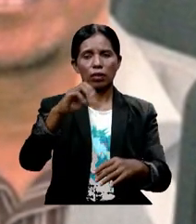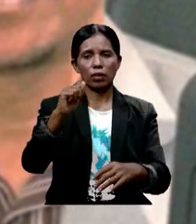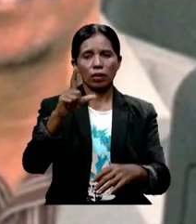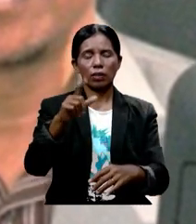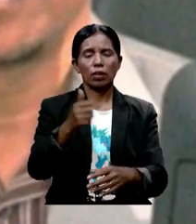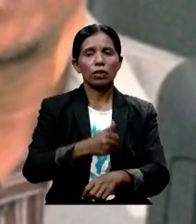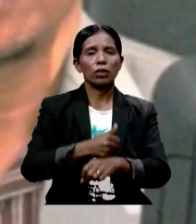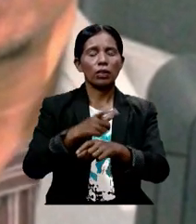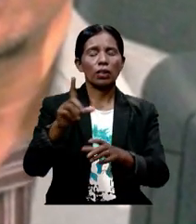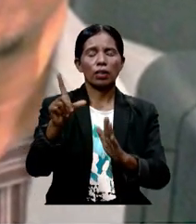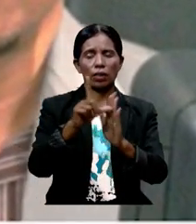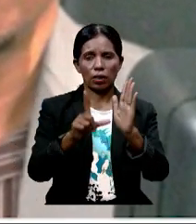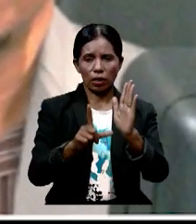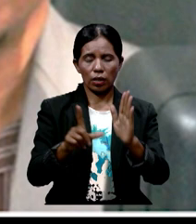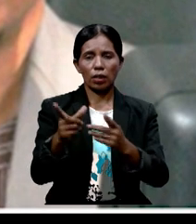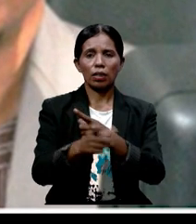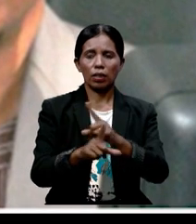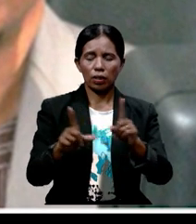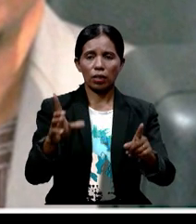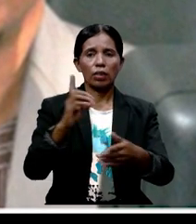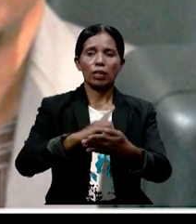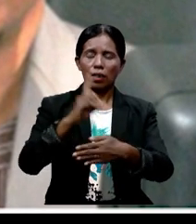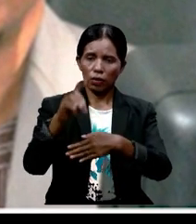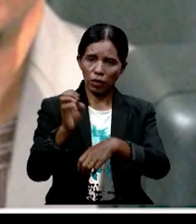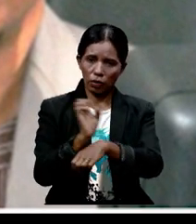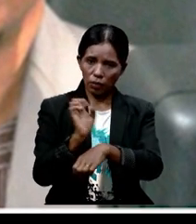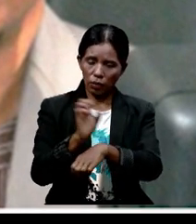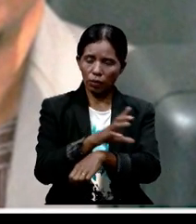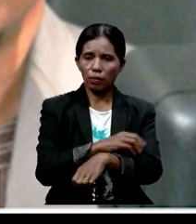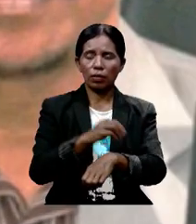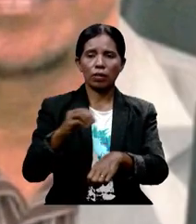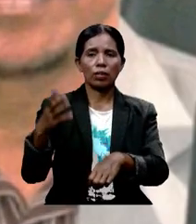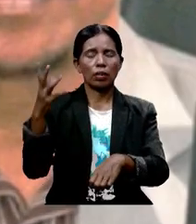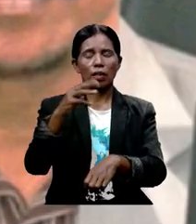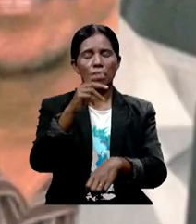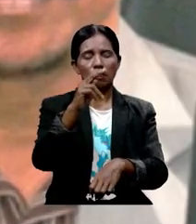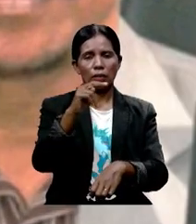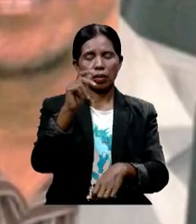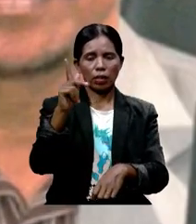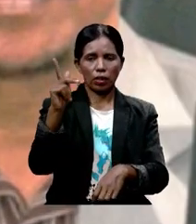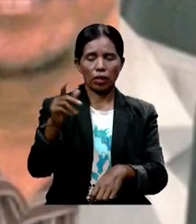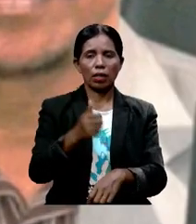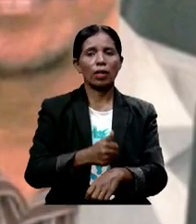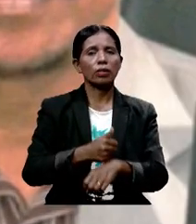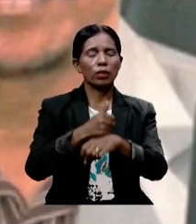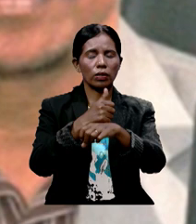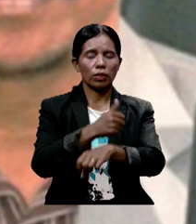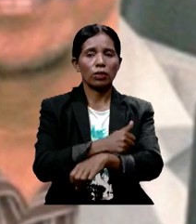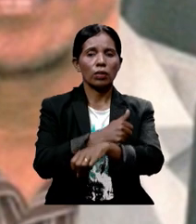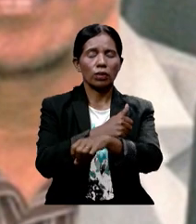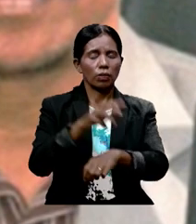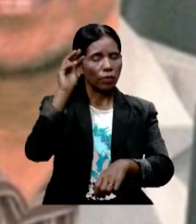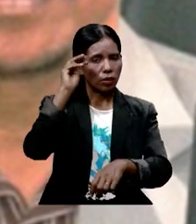Legal e a Ministério Economia no Desenvolvimento, Técnico Legal e a MENEC, Assessor Legal e a Ministério Estatal